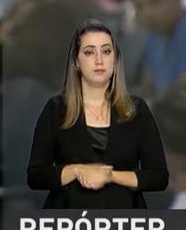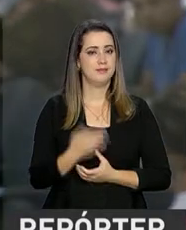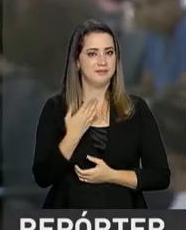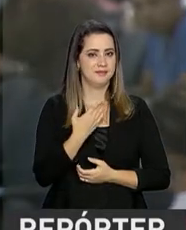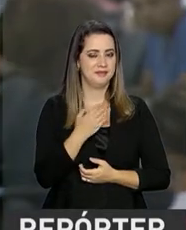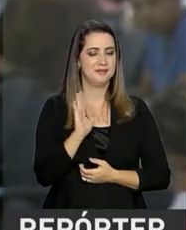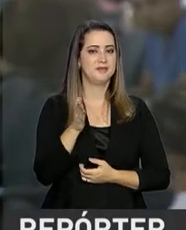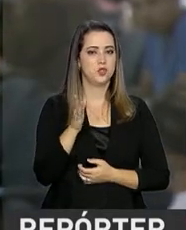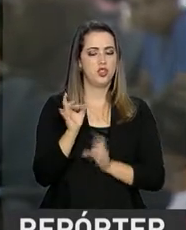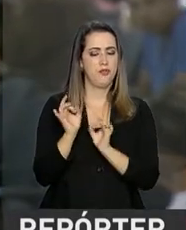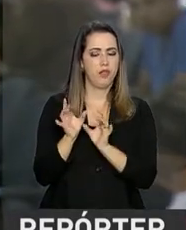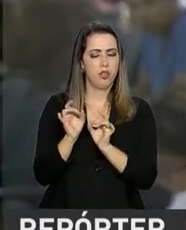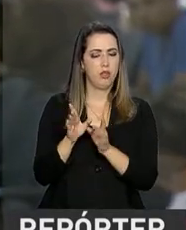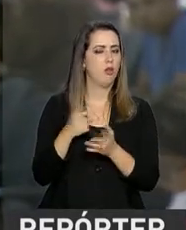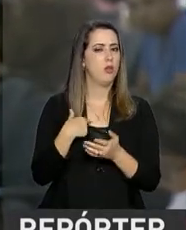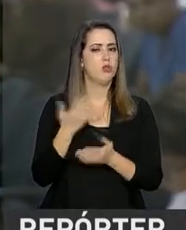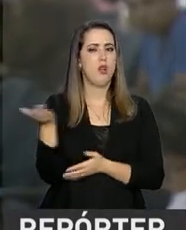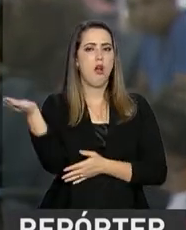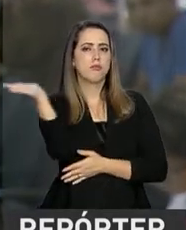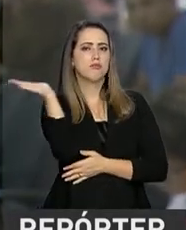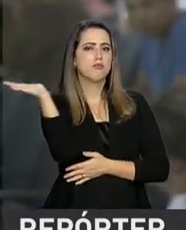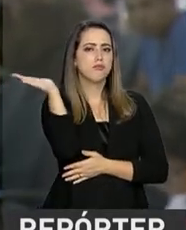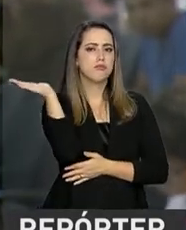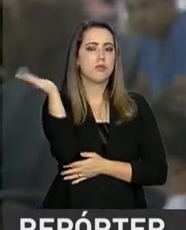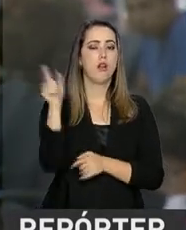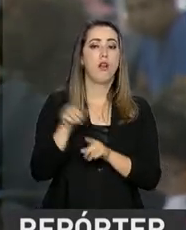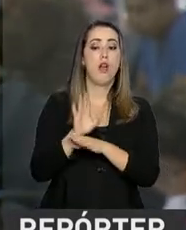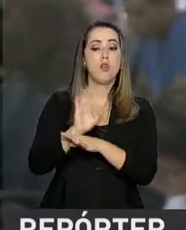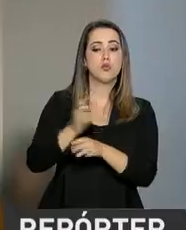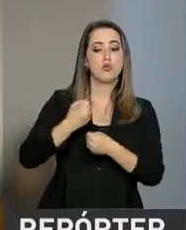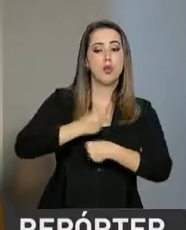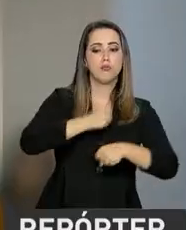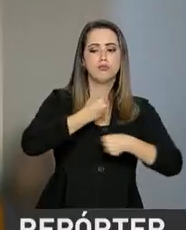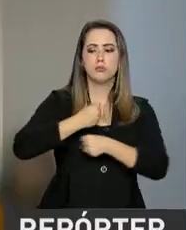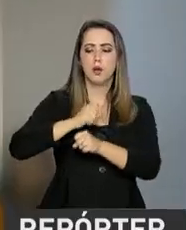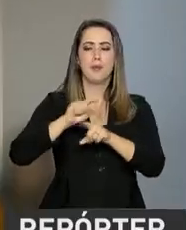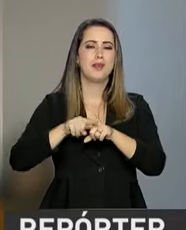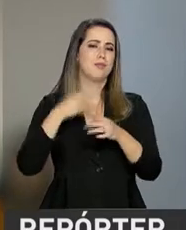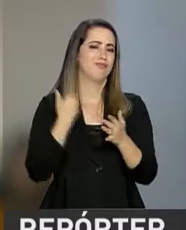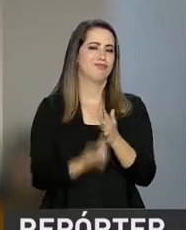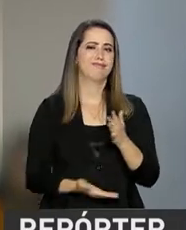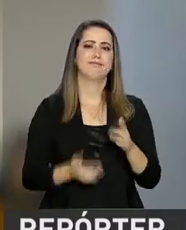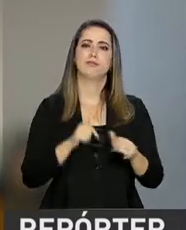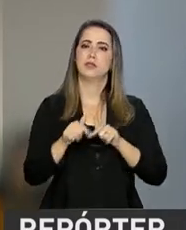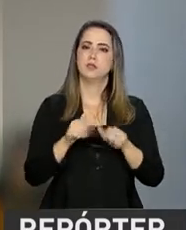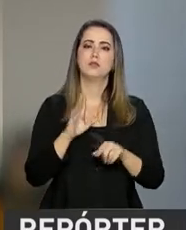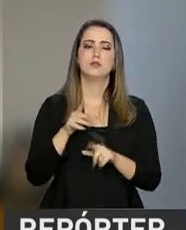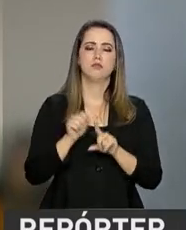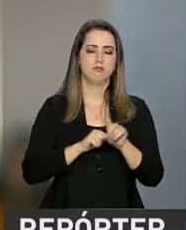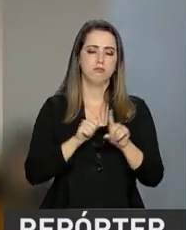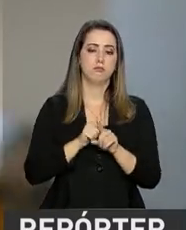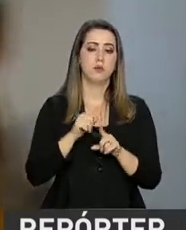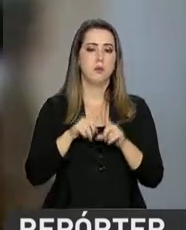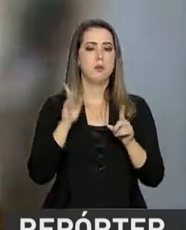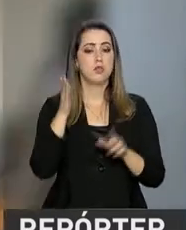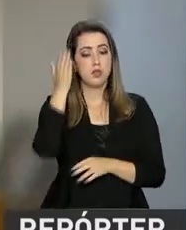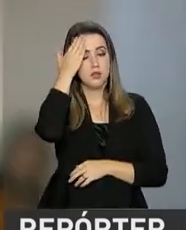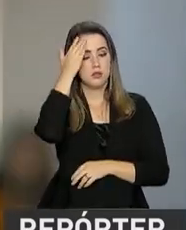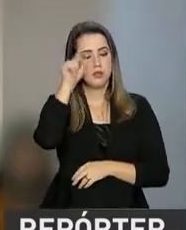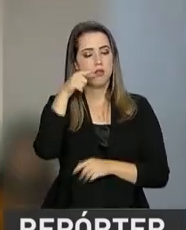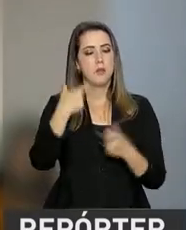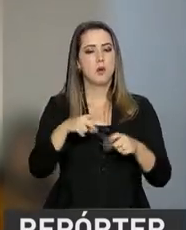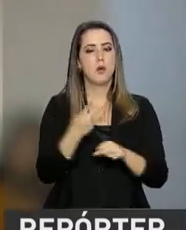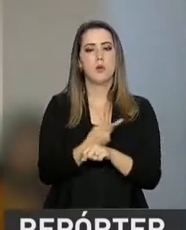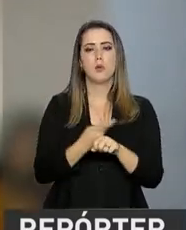Mário já foi vendedor, garçom, auxiliar de serviços gerais, mas perdeu o emprego há alguns meses. Mas já sabe